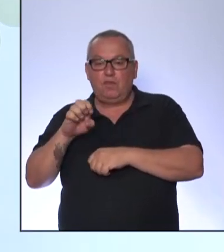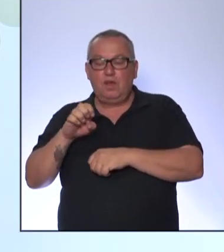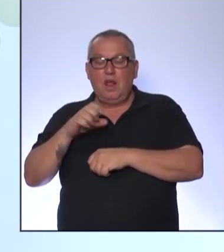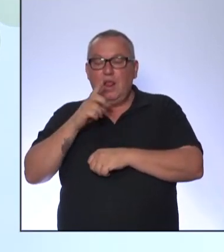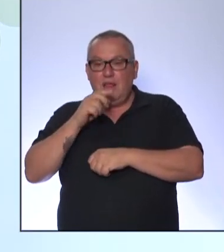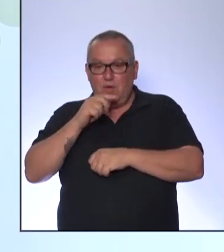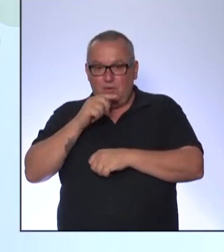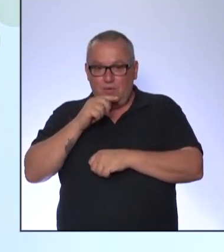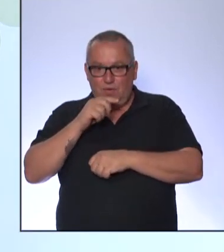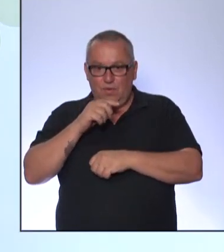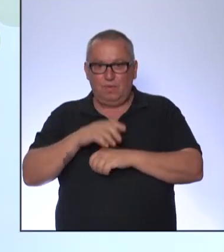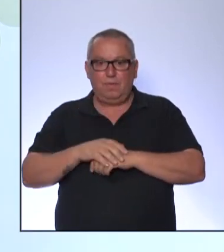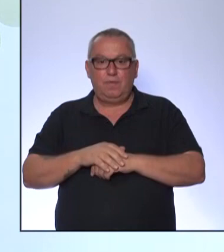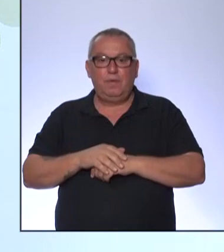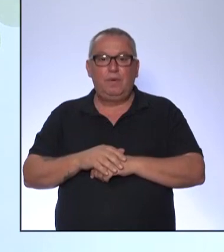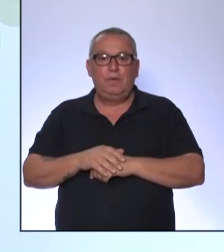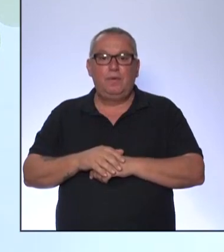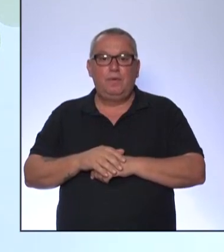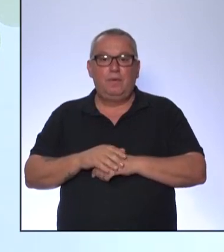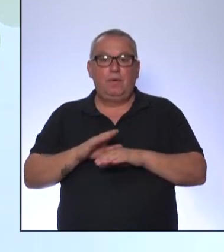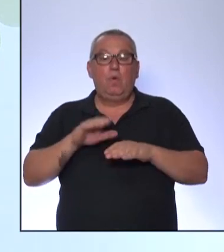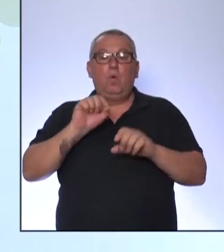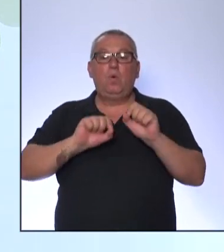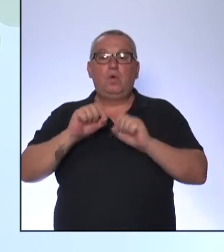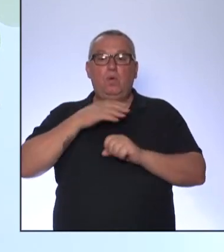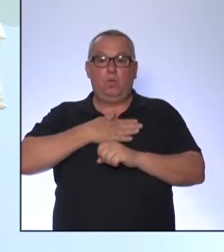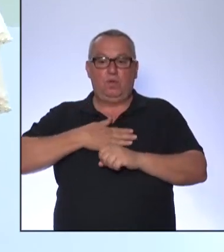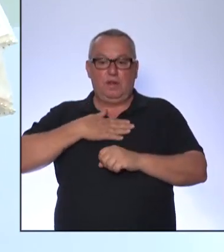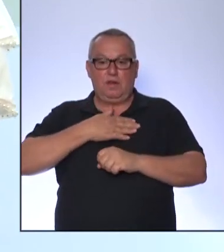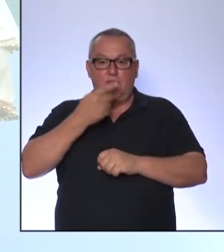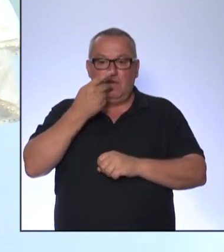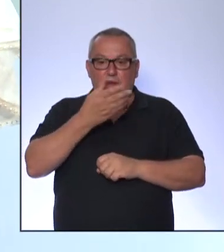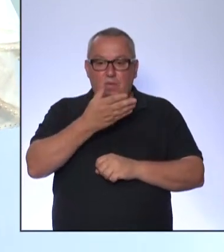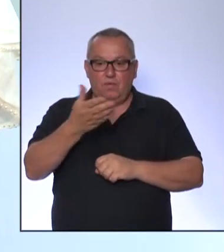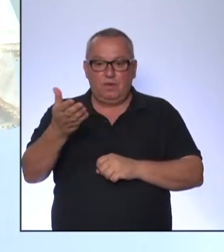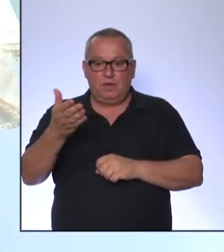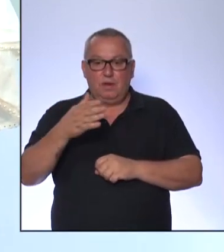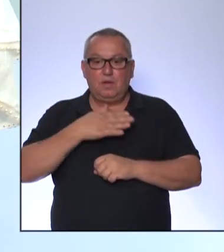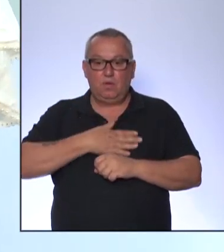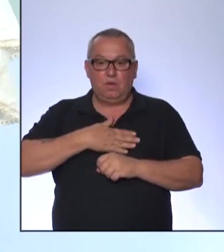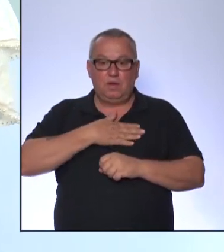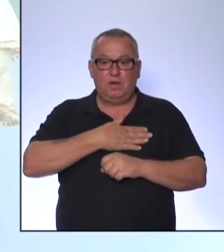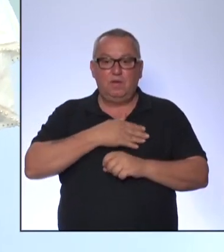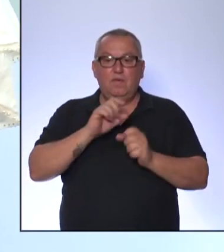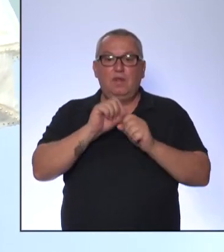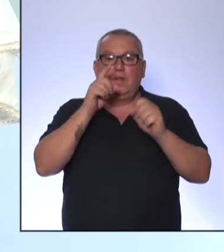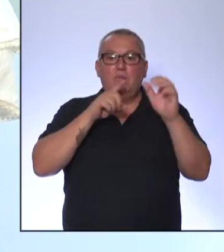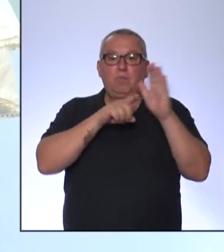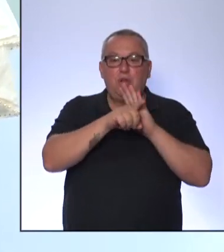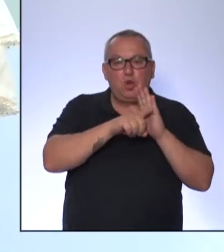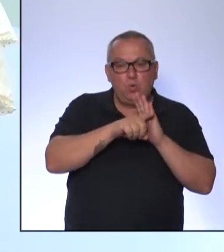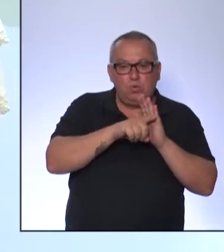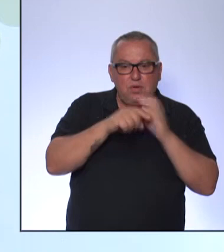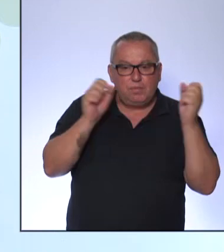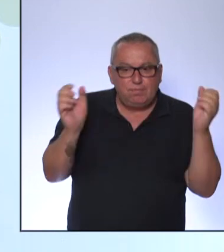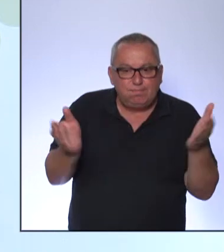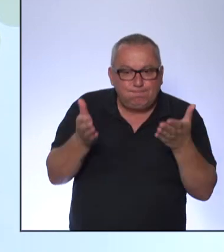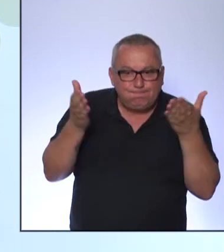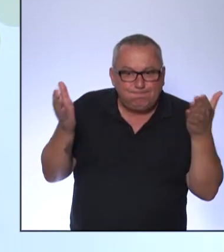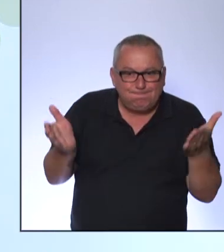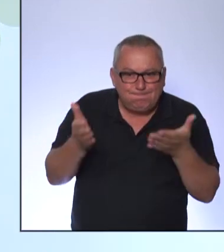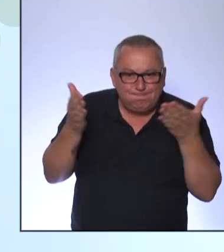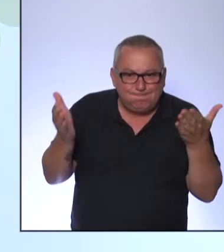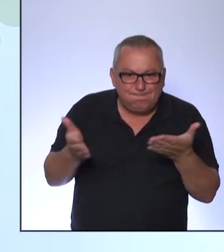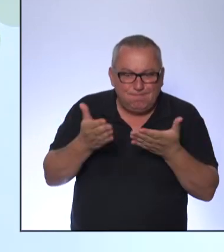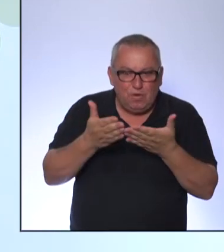aos poucos com vocês, tá bom? O que eu gostaria de falar para vocês? Eu gostaria de trazer uma pergunta provocadora, e aí eu vou pedir, por favor, para